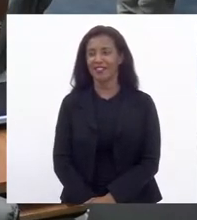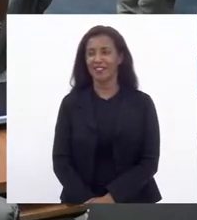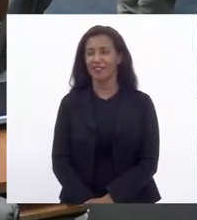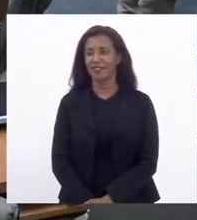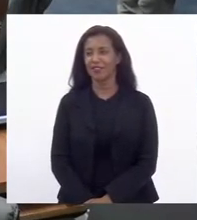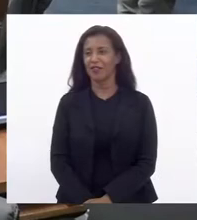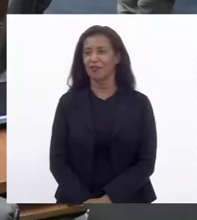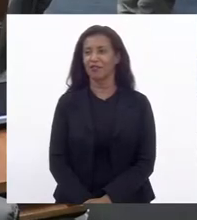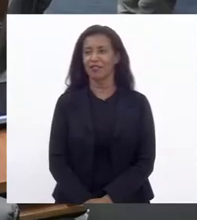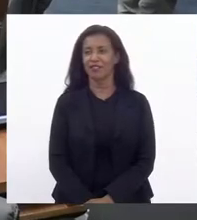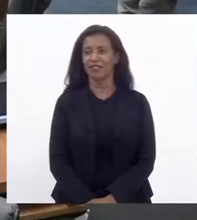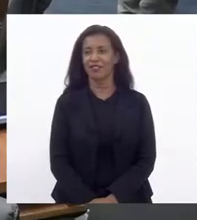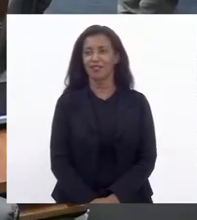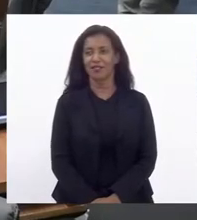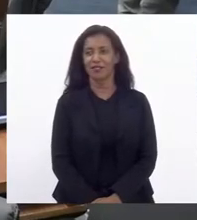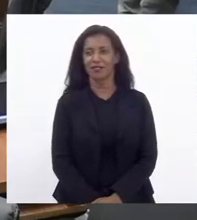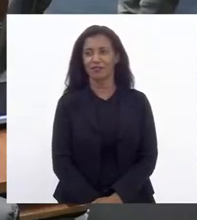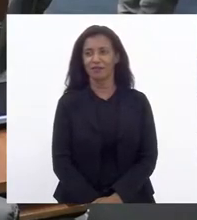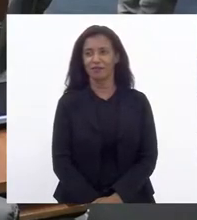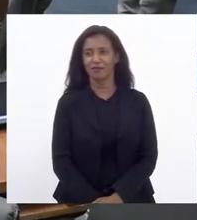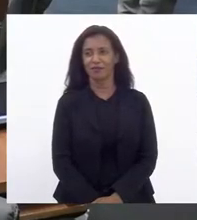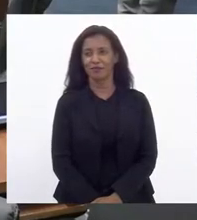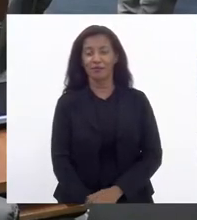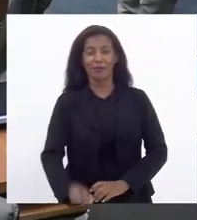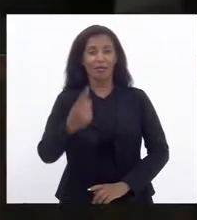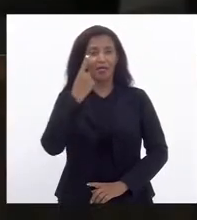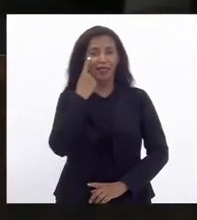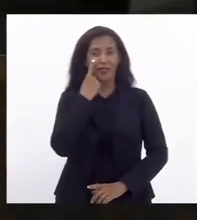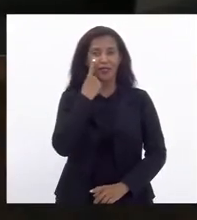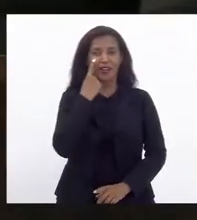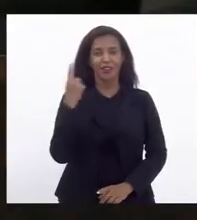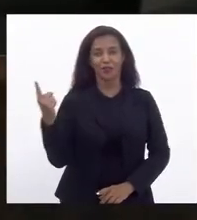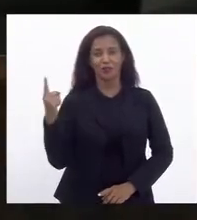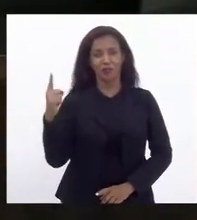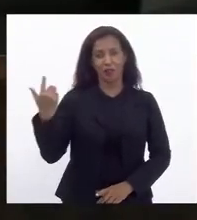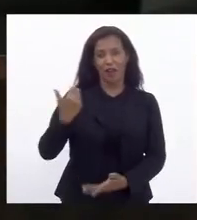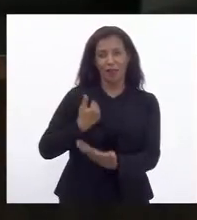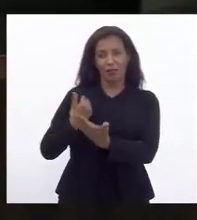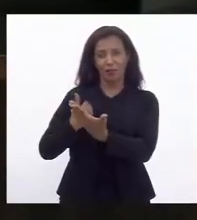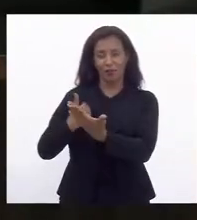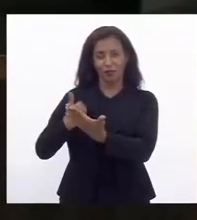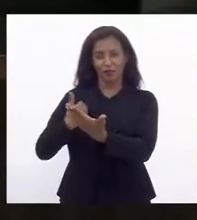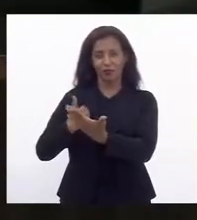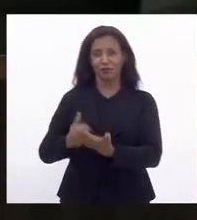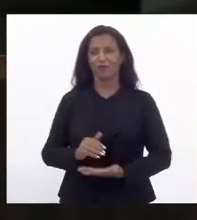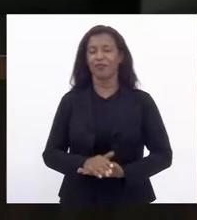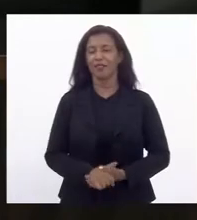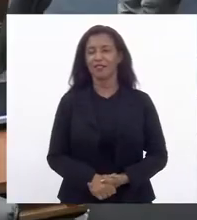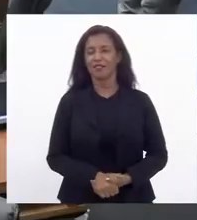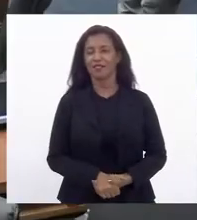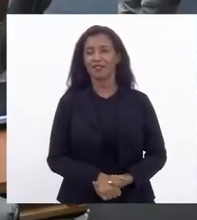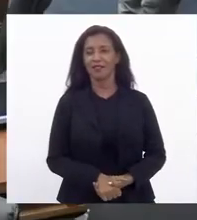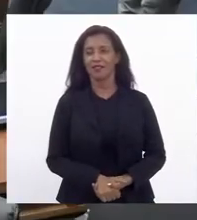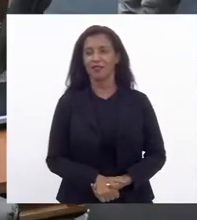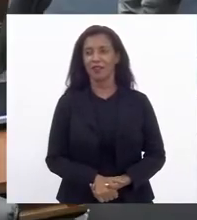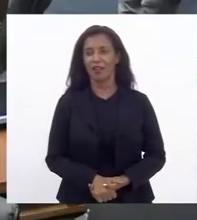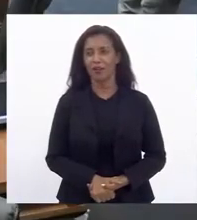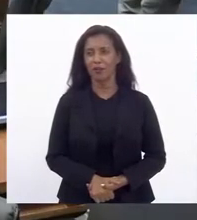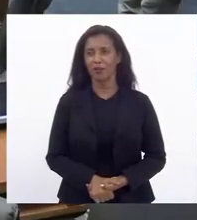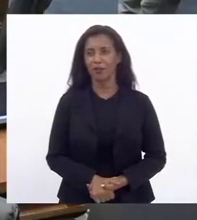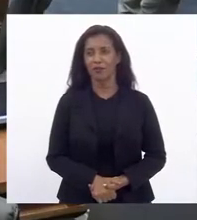Aqui. Eu sei, mas não, é porque eu tô vendo o Canelinha lá, ó. Filho do Canela, vem pra cá.